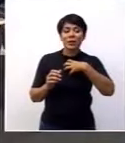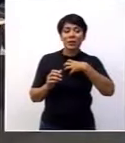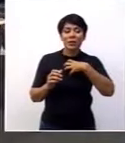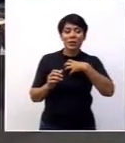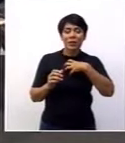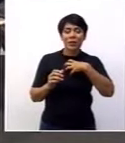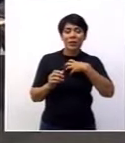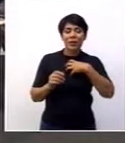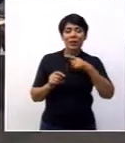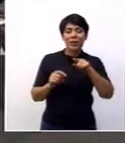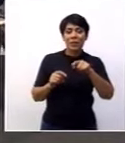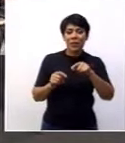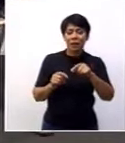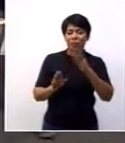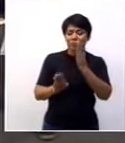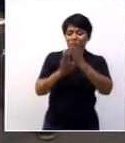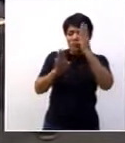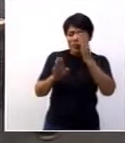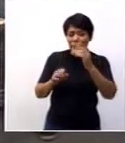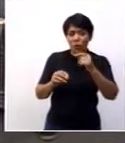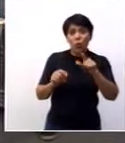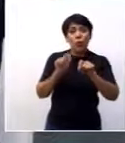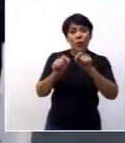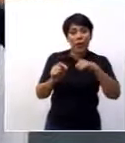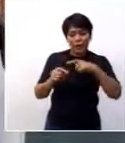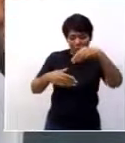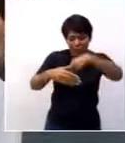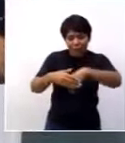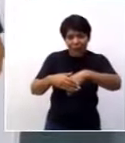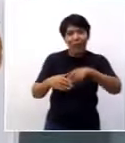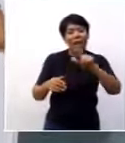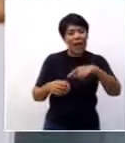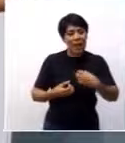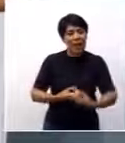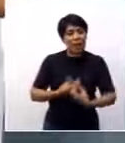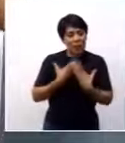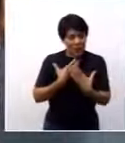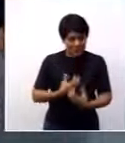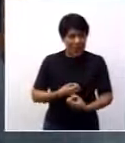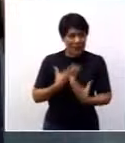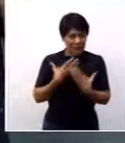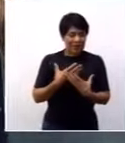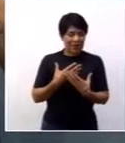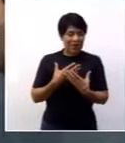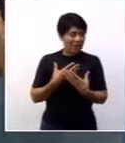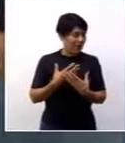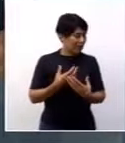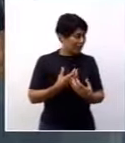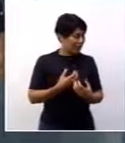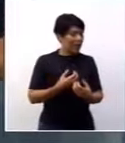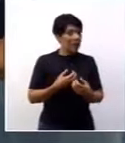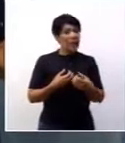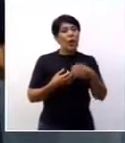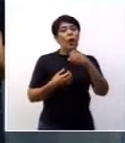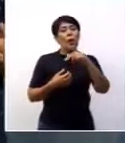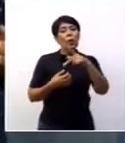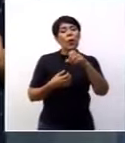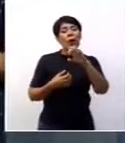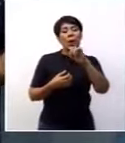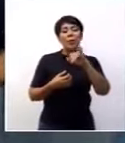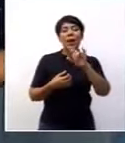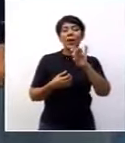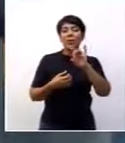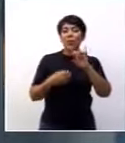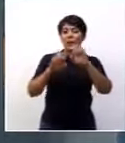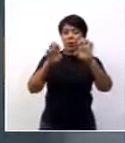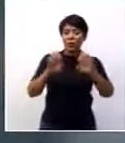ao descobrirem o que tinha nessa caixa, é a poesia. O poema nada mais é do que aquilo que embala o nosso sentimento, aquilo que